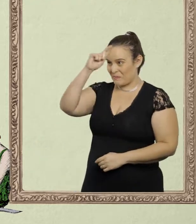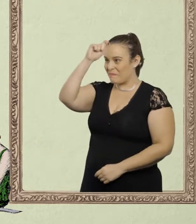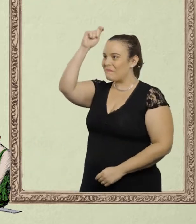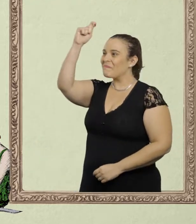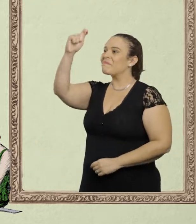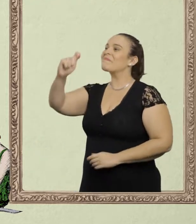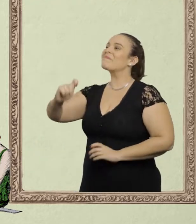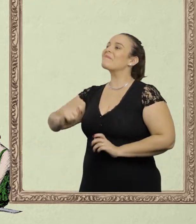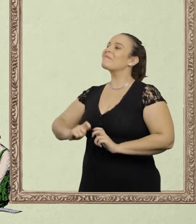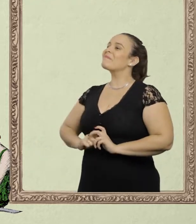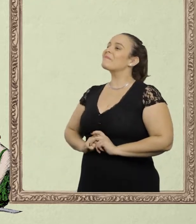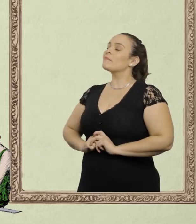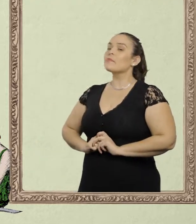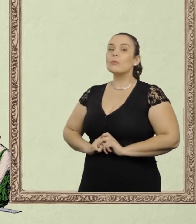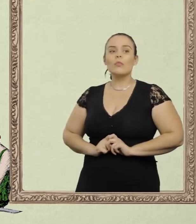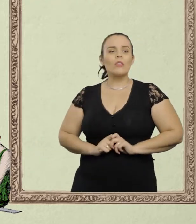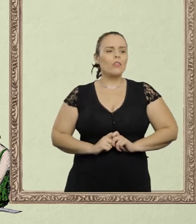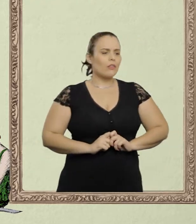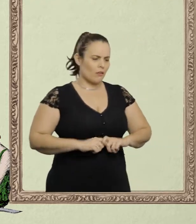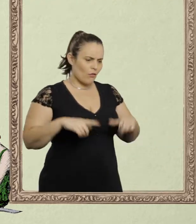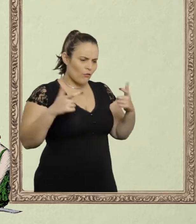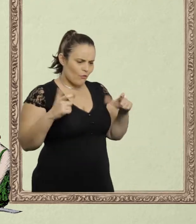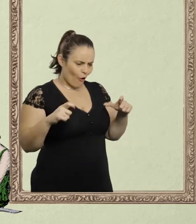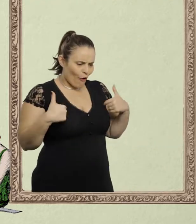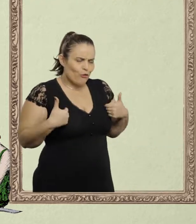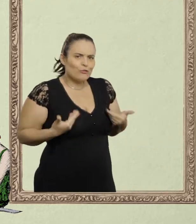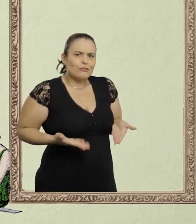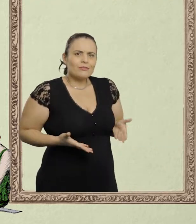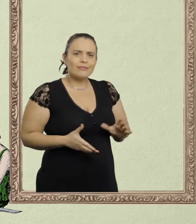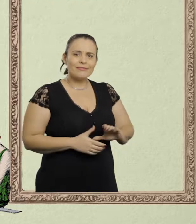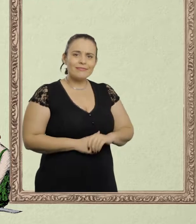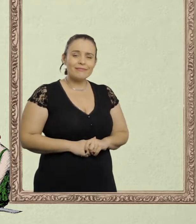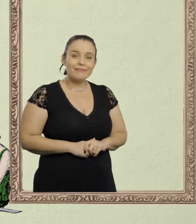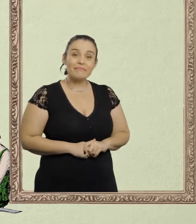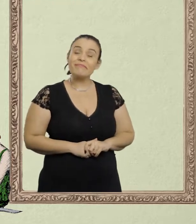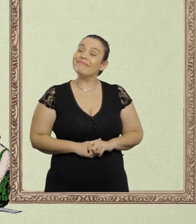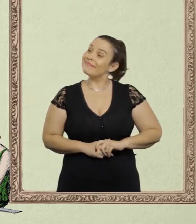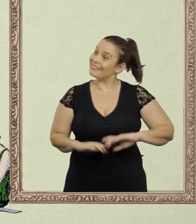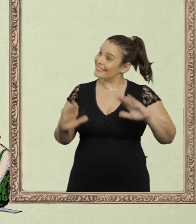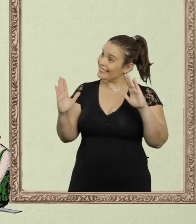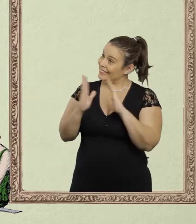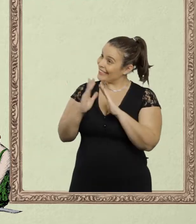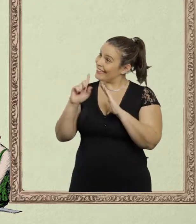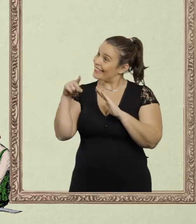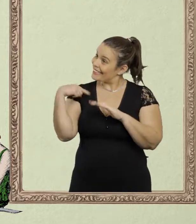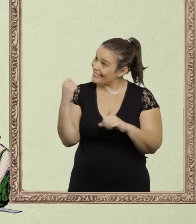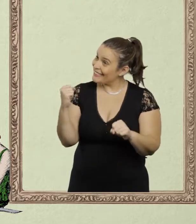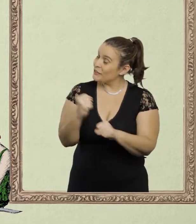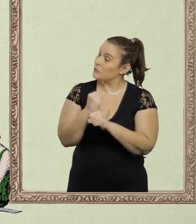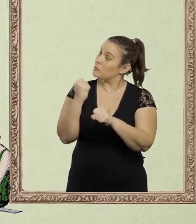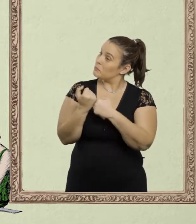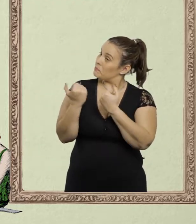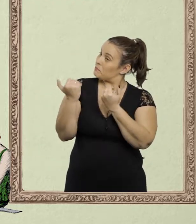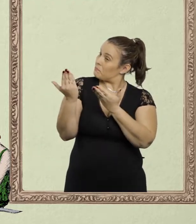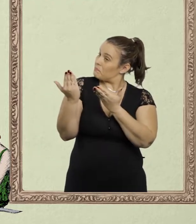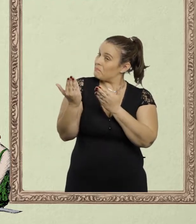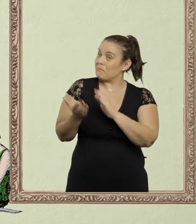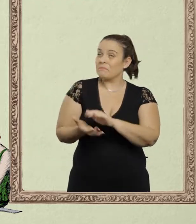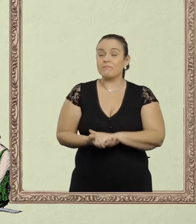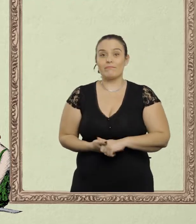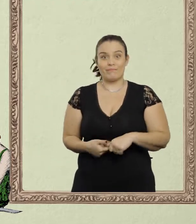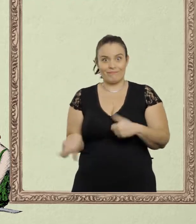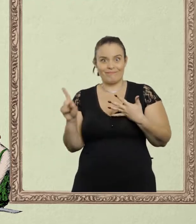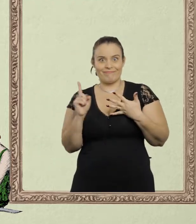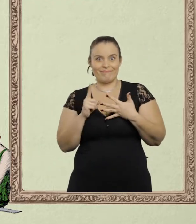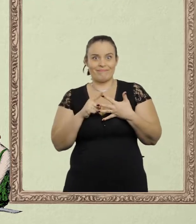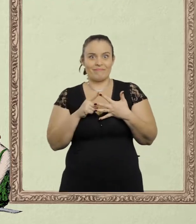para ela. Wendy perguntou: Onde estou? Magrelo respondeu: Na casa que a gente construiu